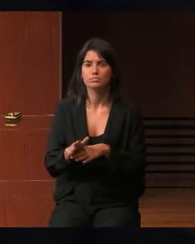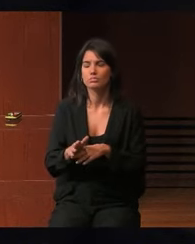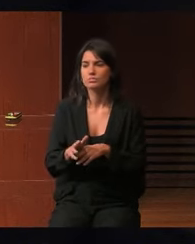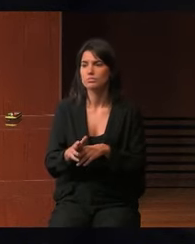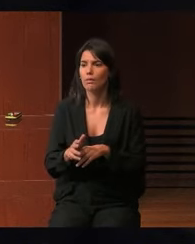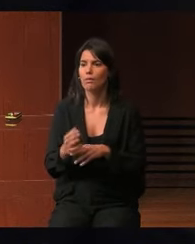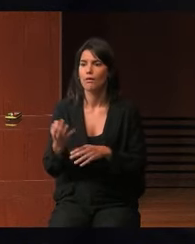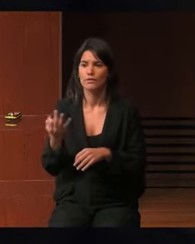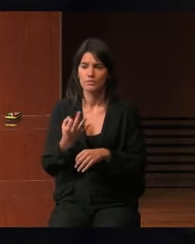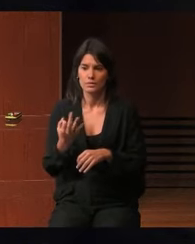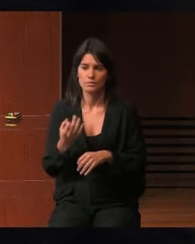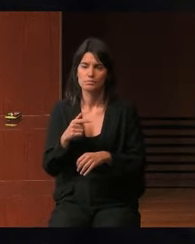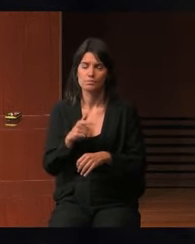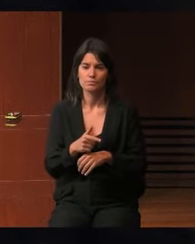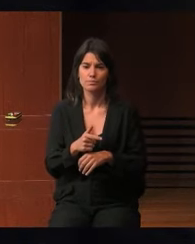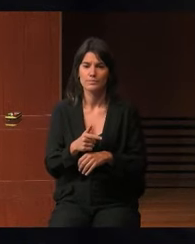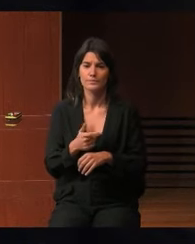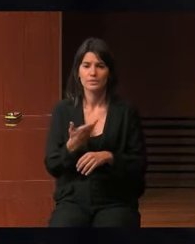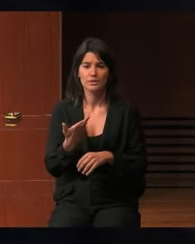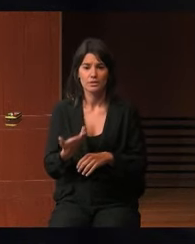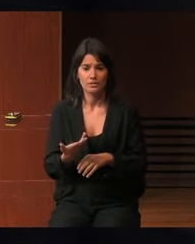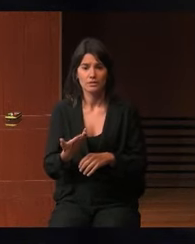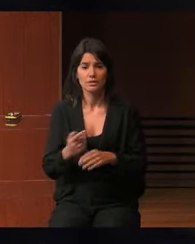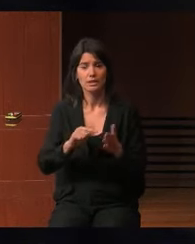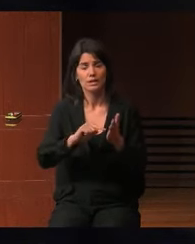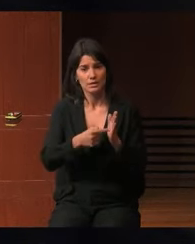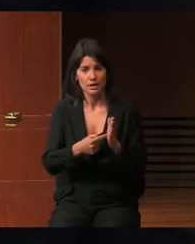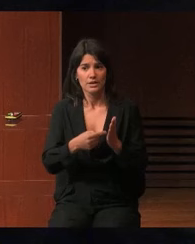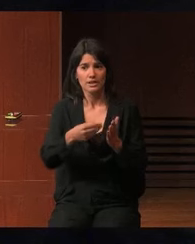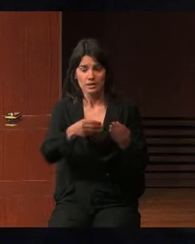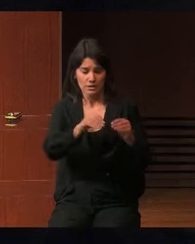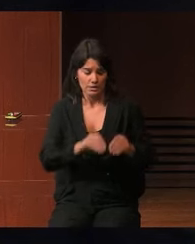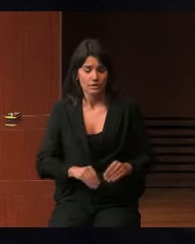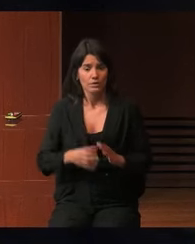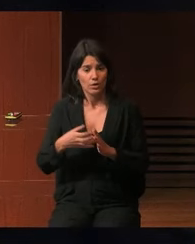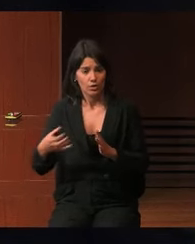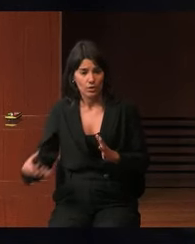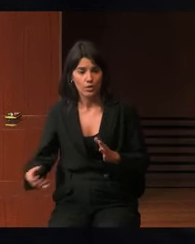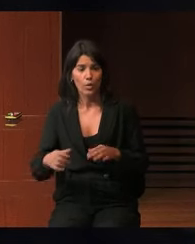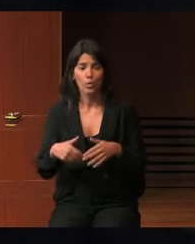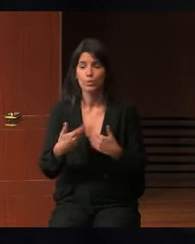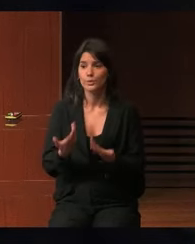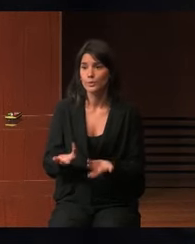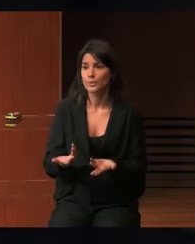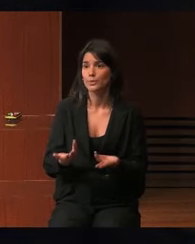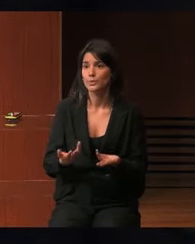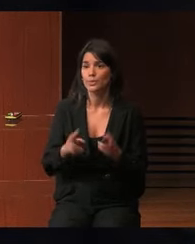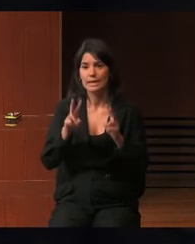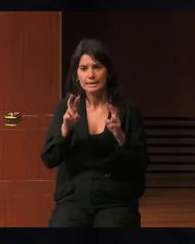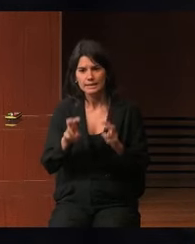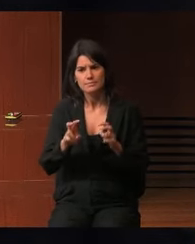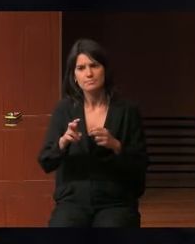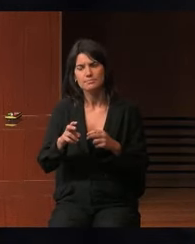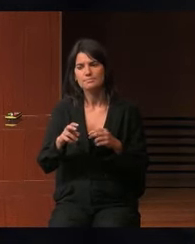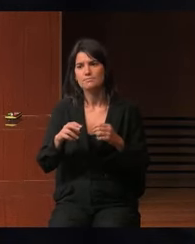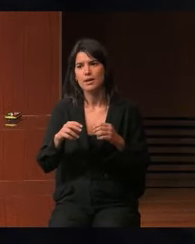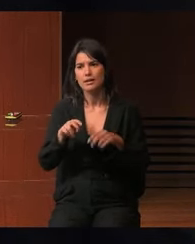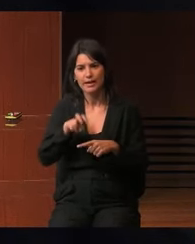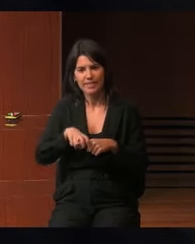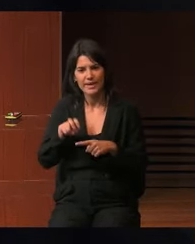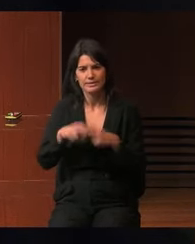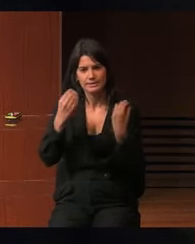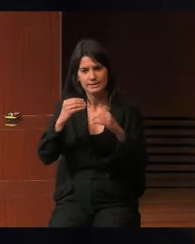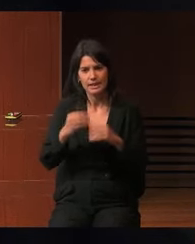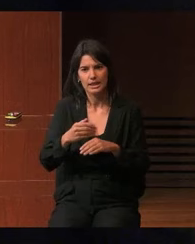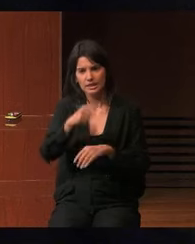apesar não só de fazer os testes serem mais complexos ou a matéria ser mais difícil, mas também